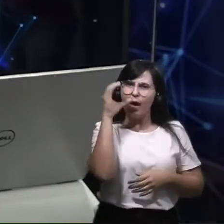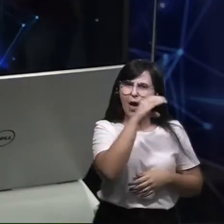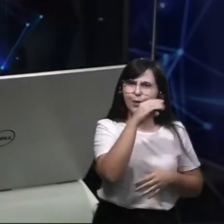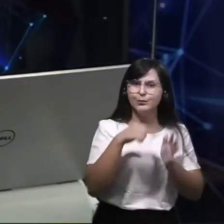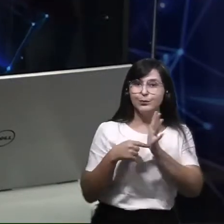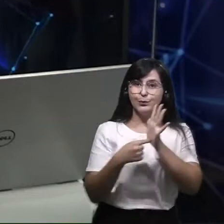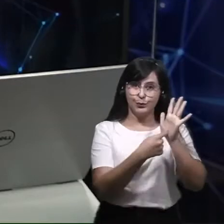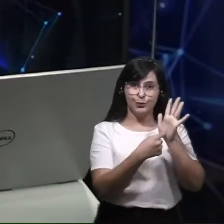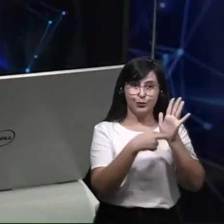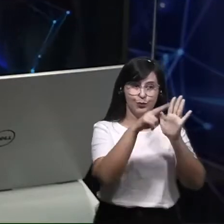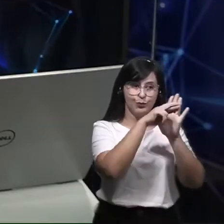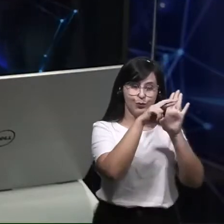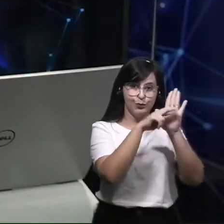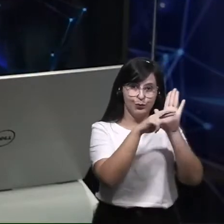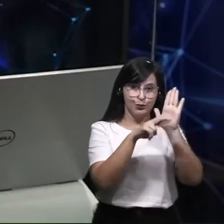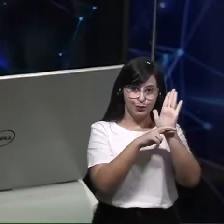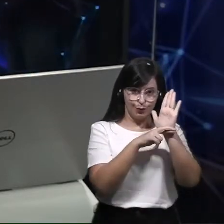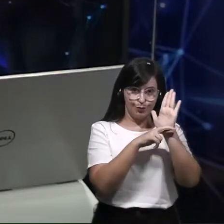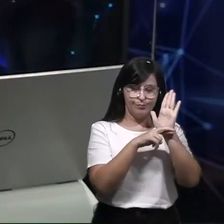às regras, tá certo?